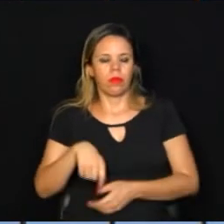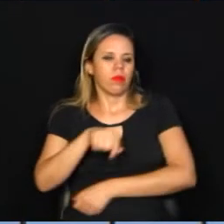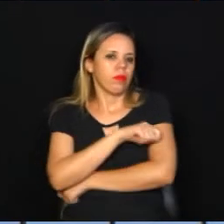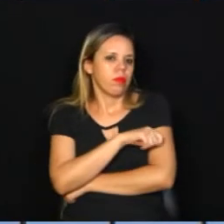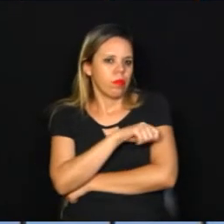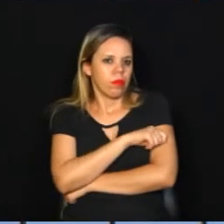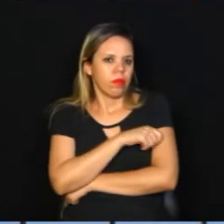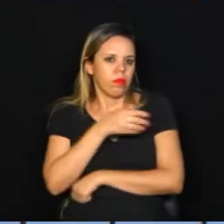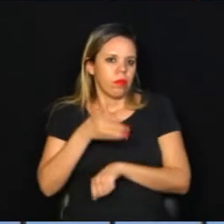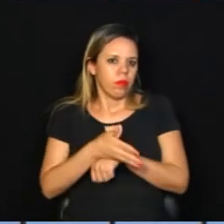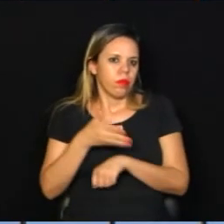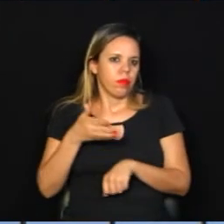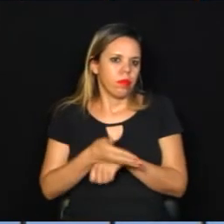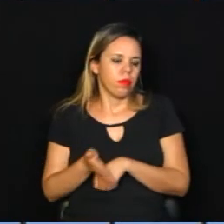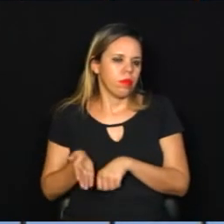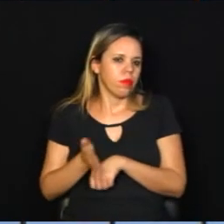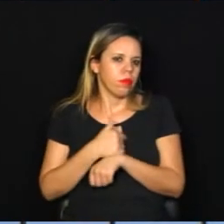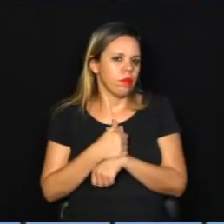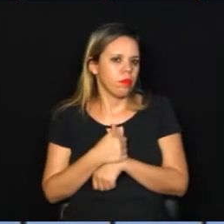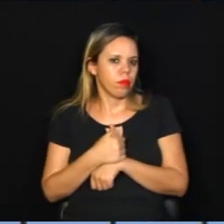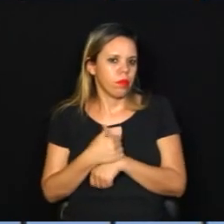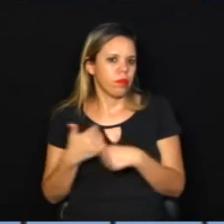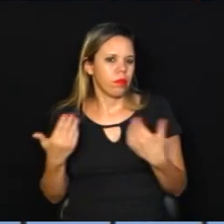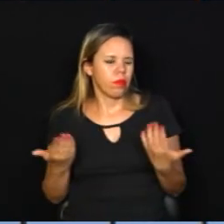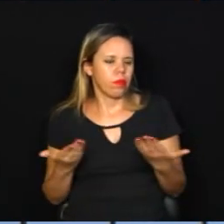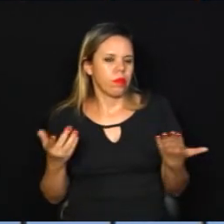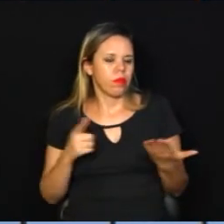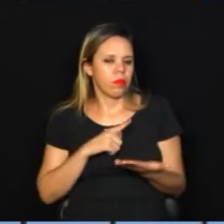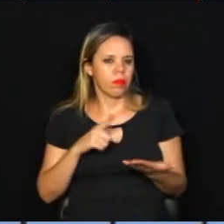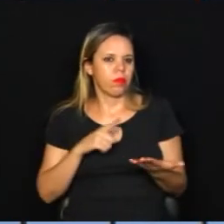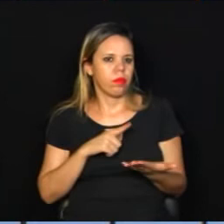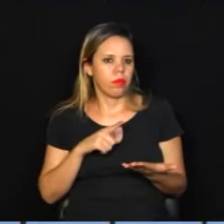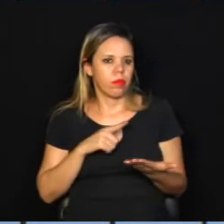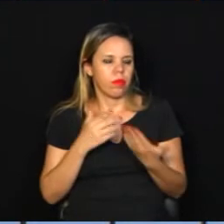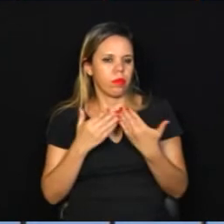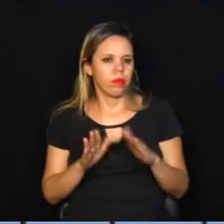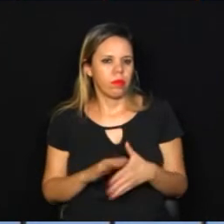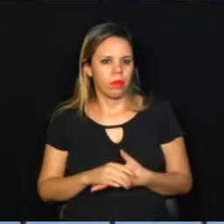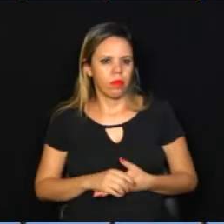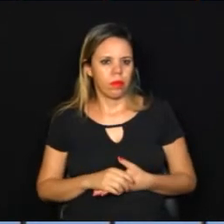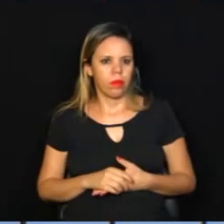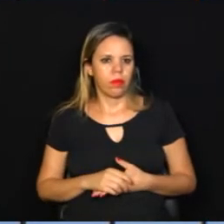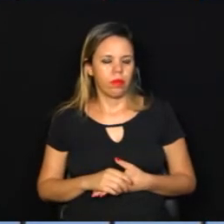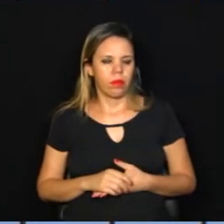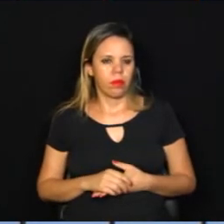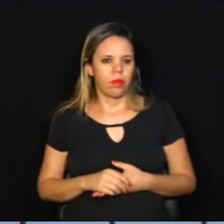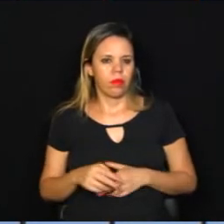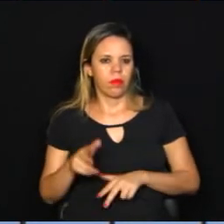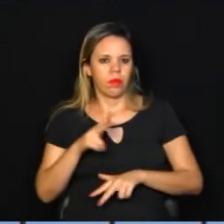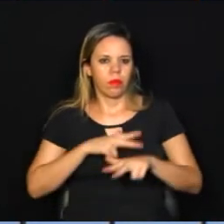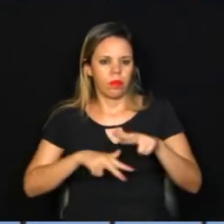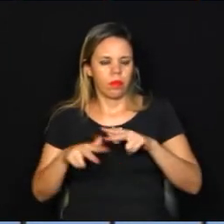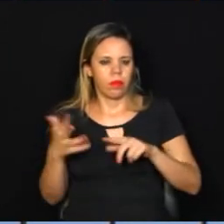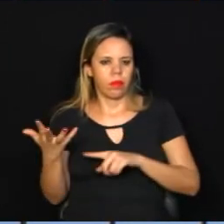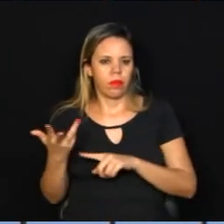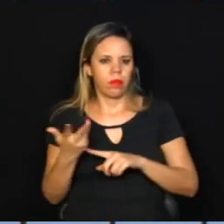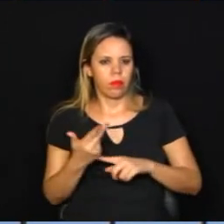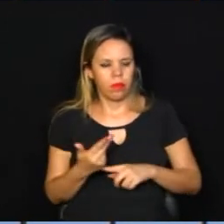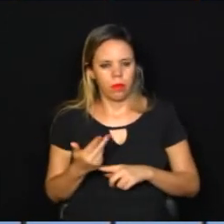que participaram anteriormente. Agora nós teremos atividades abertas: ginástica artística,